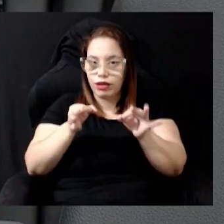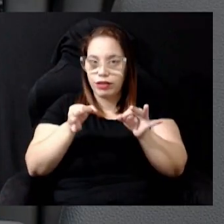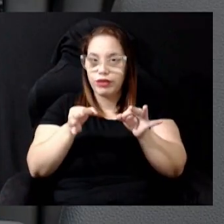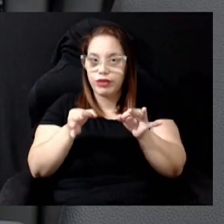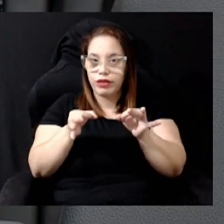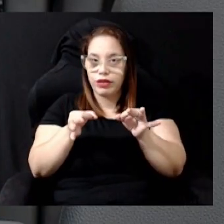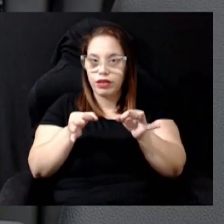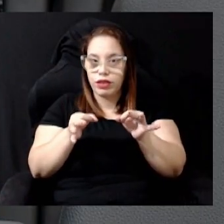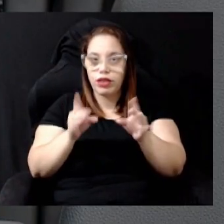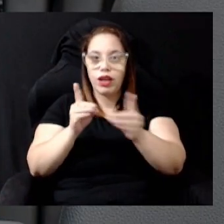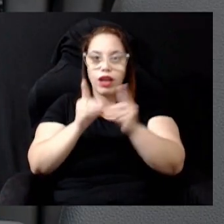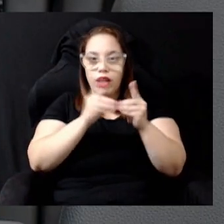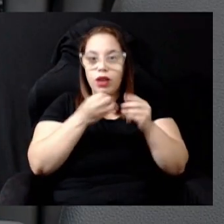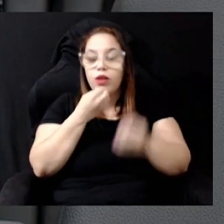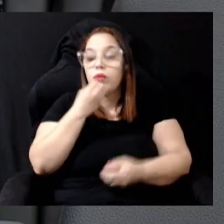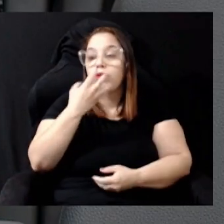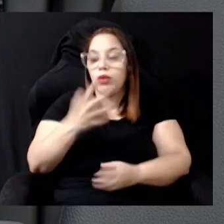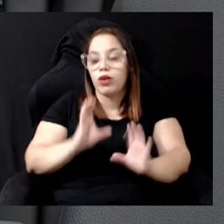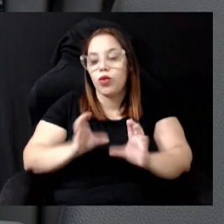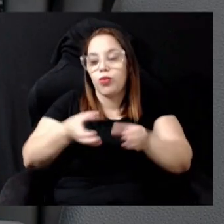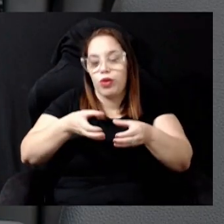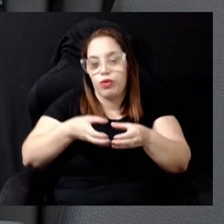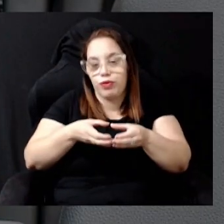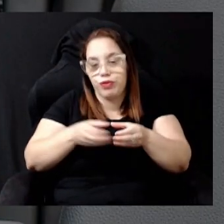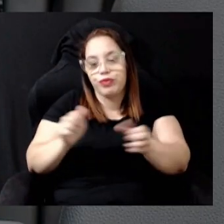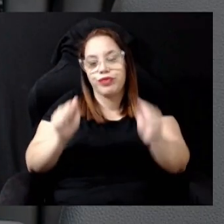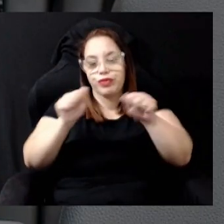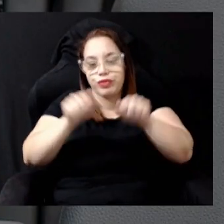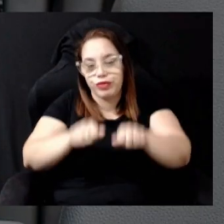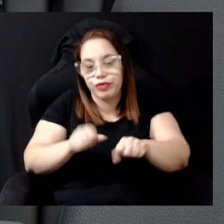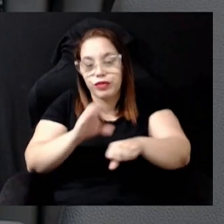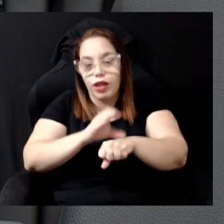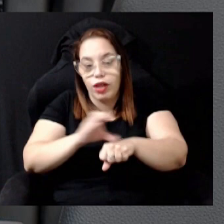bem a comunidade e com essa possibilidade dos